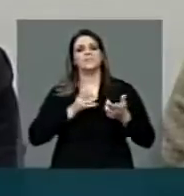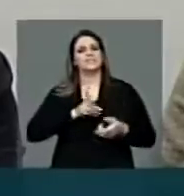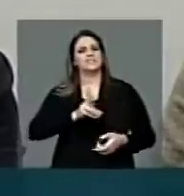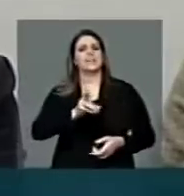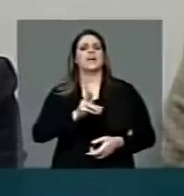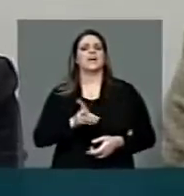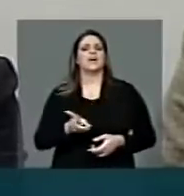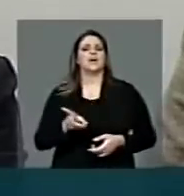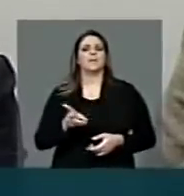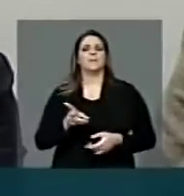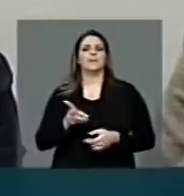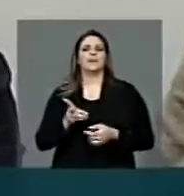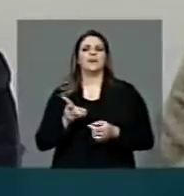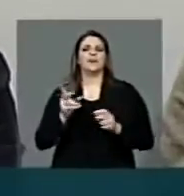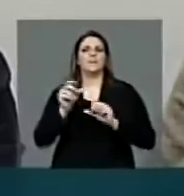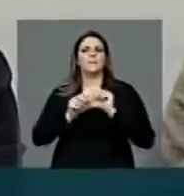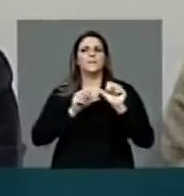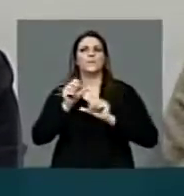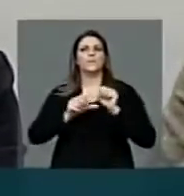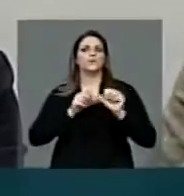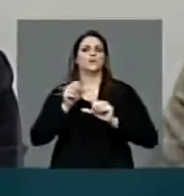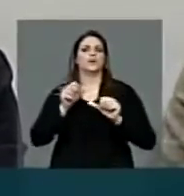os próprios meios de comunicação na expressão